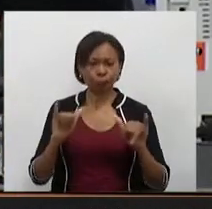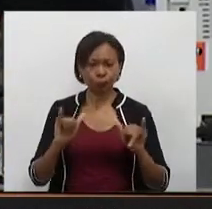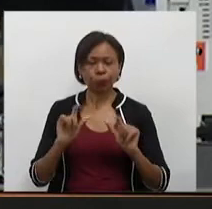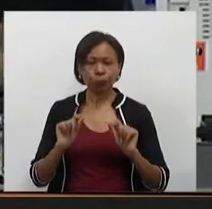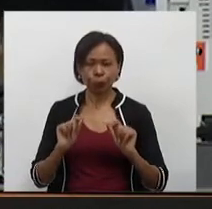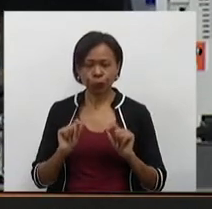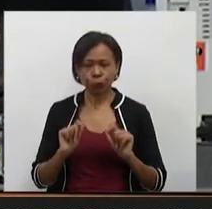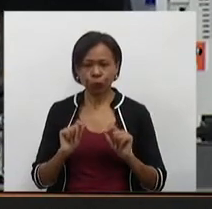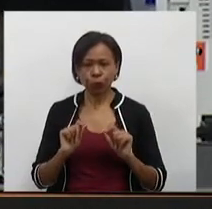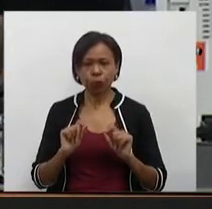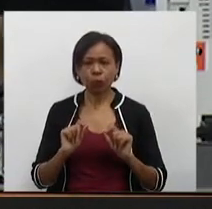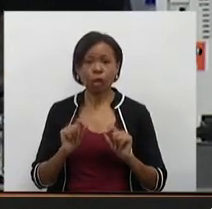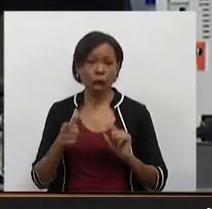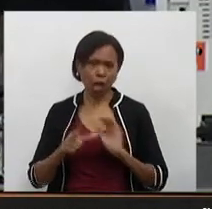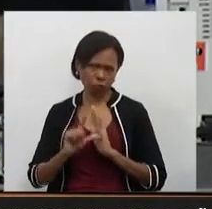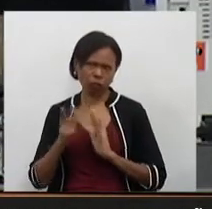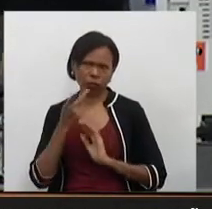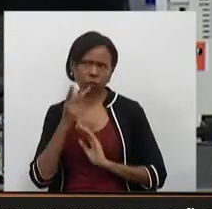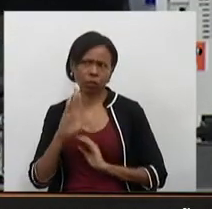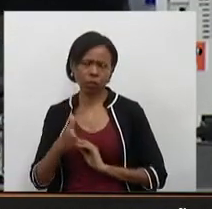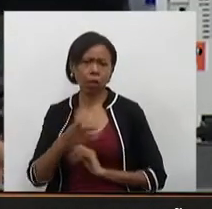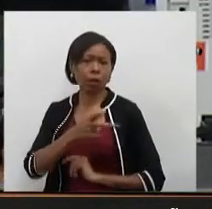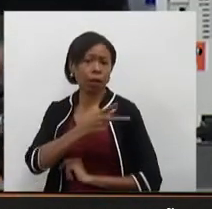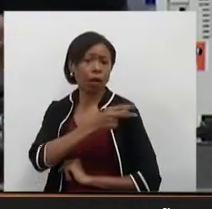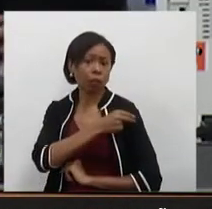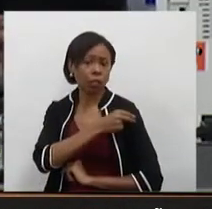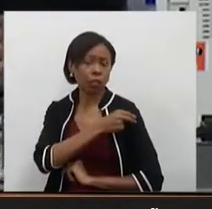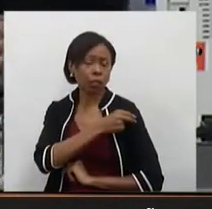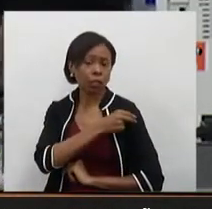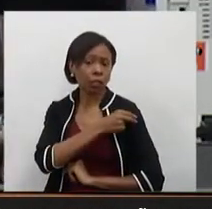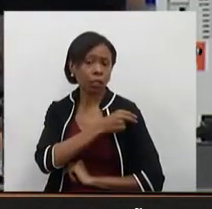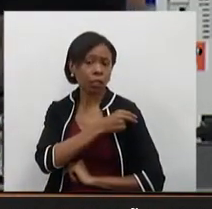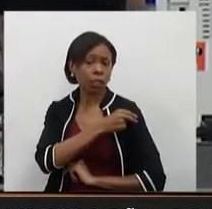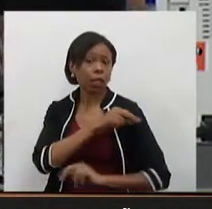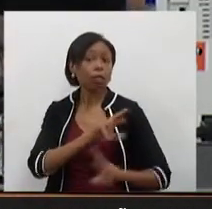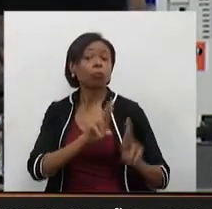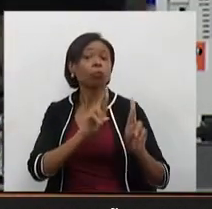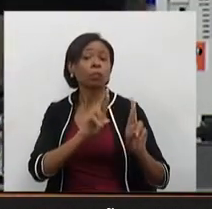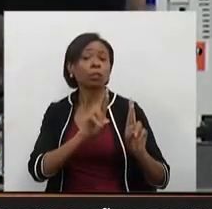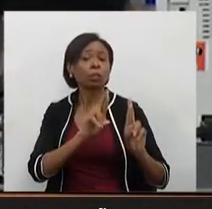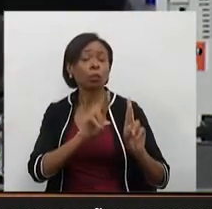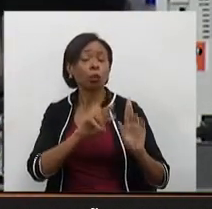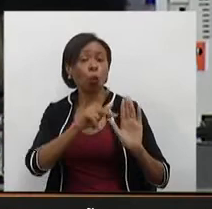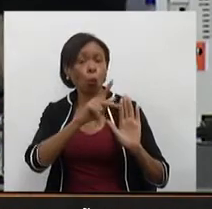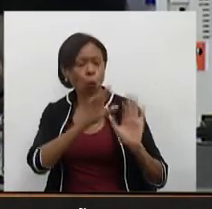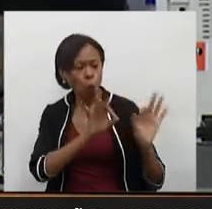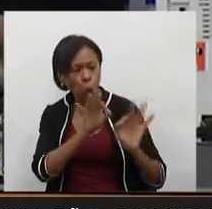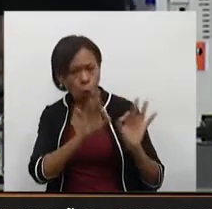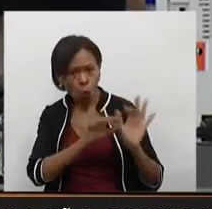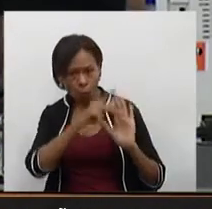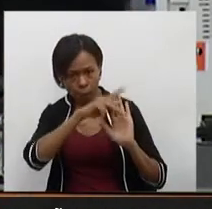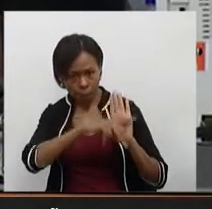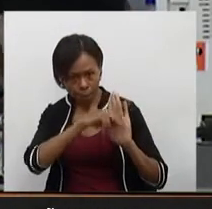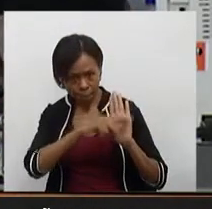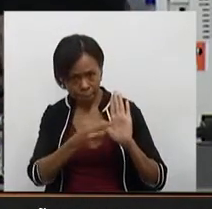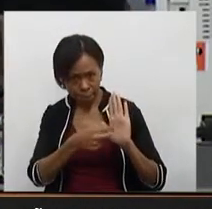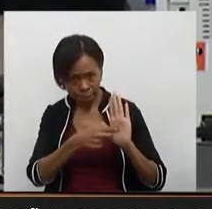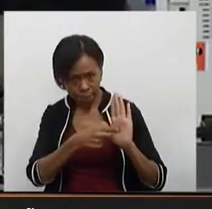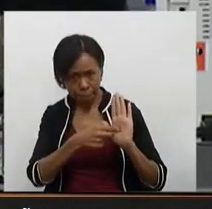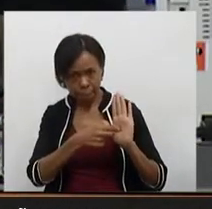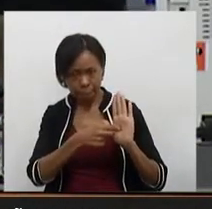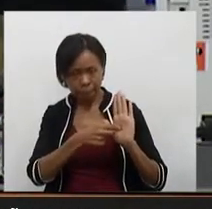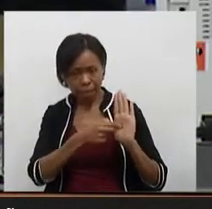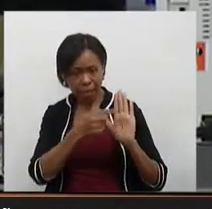a vacina é pelo Plano Nacional de Imunização. Então, ele vem de